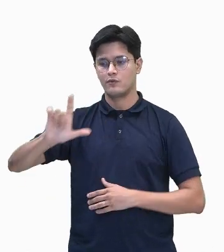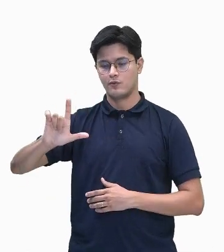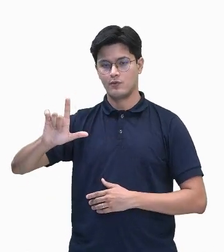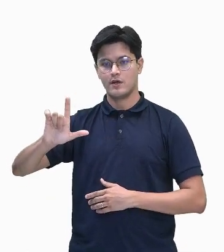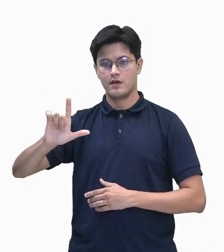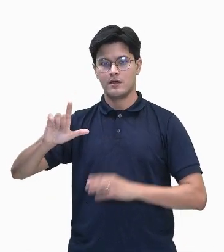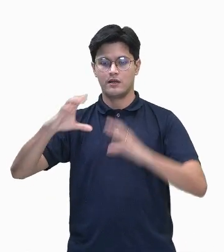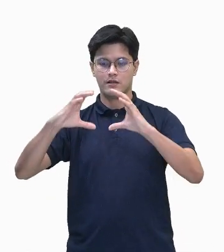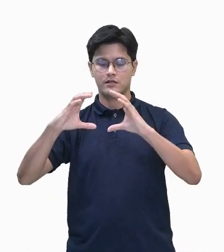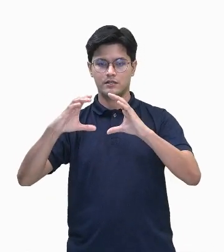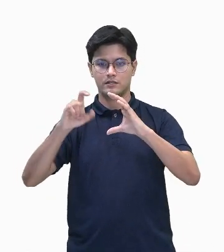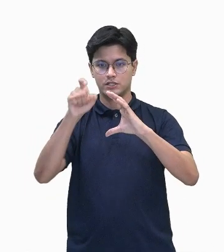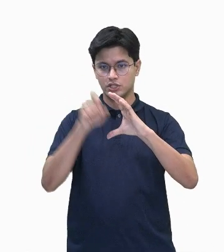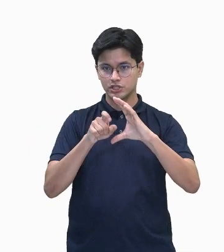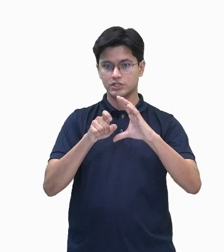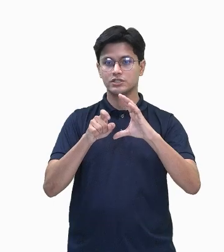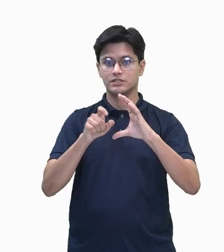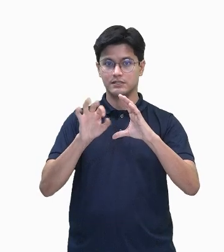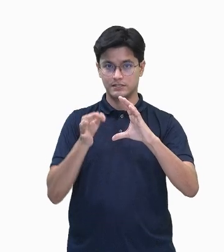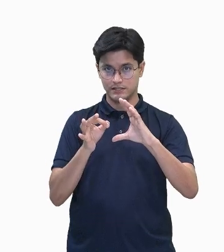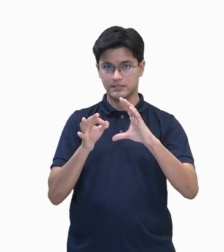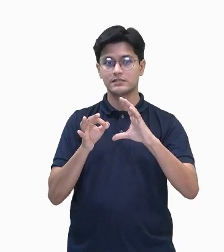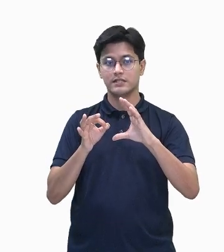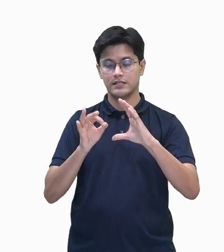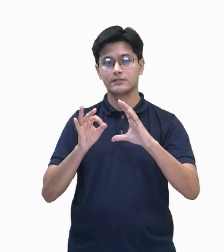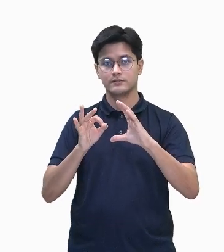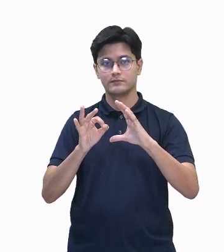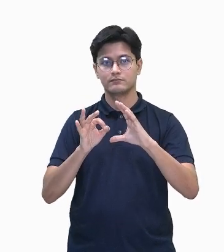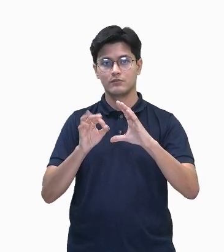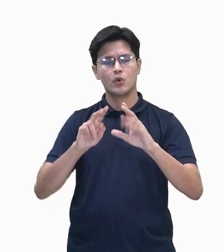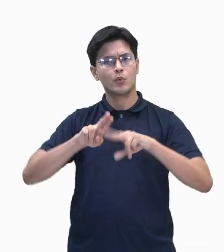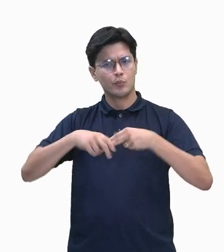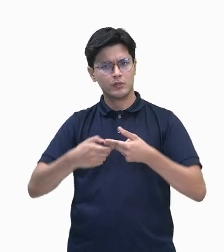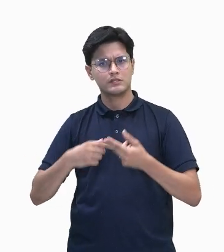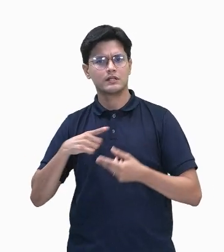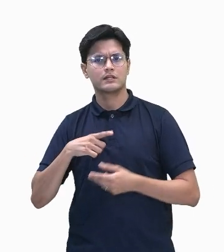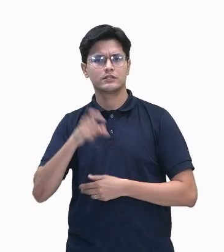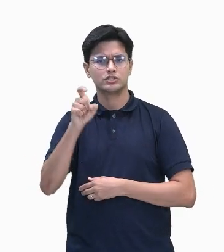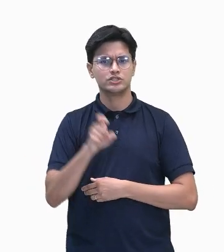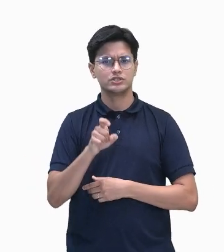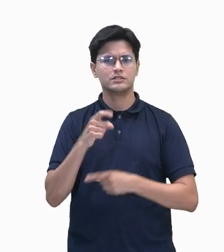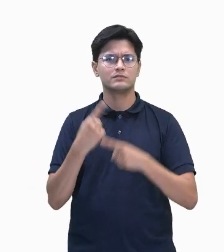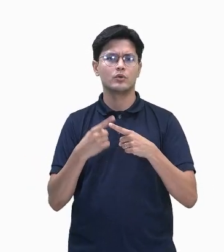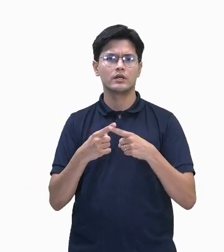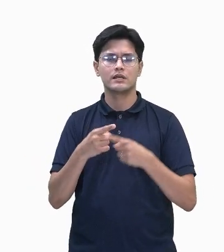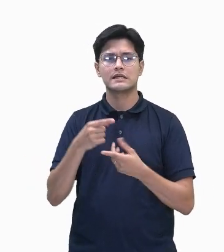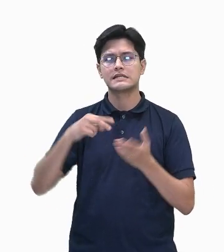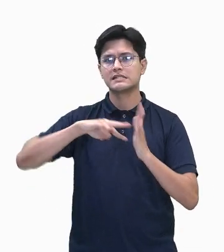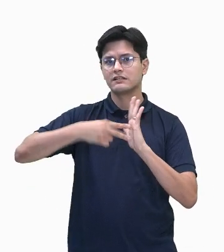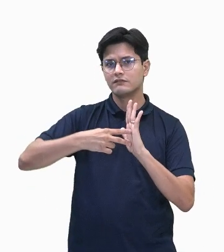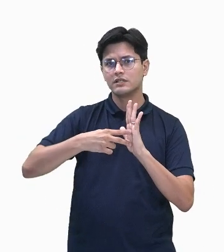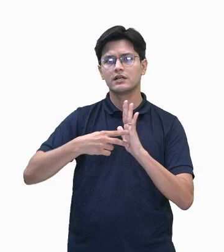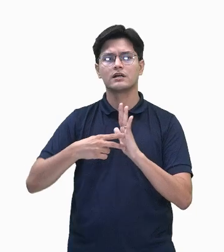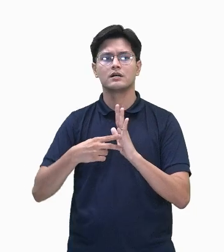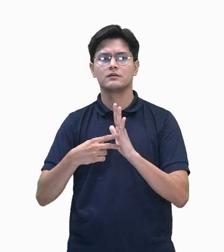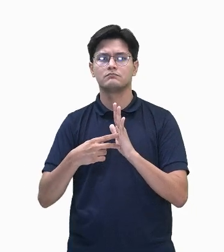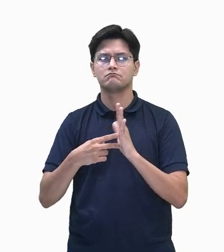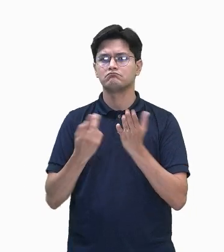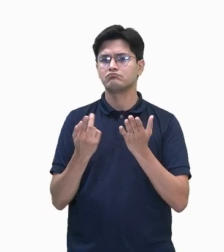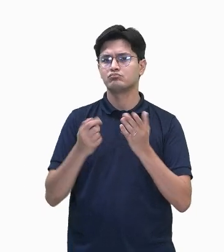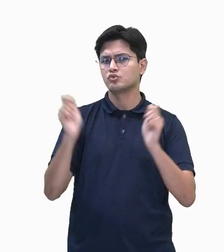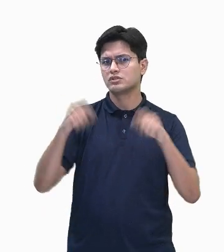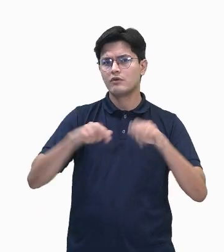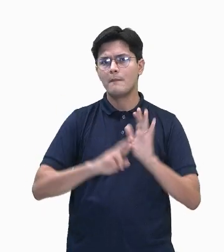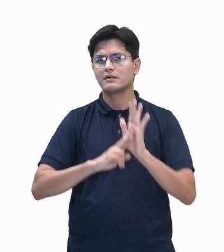da quantidade de produtos vendidos, por isso o X aqui, tá bom? X é porque é qualquer quantidade vendida, né? E o lucro é